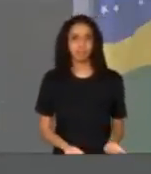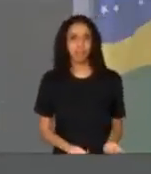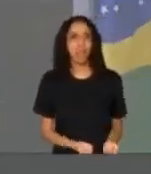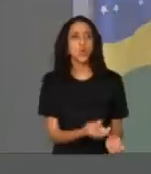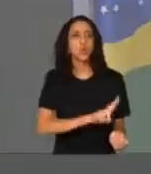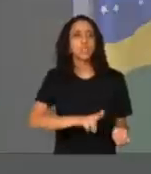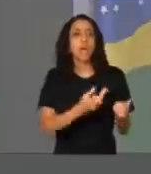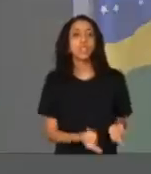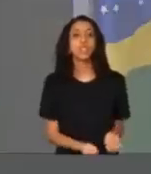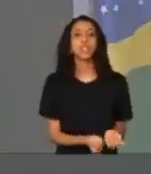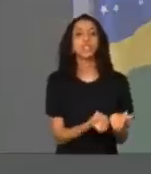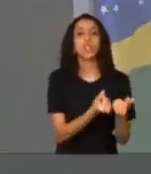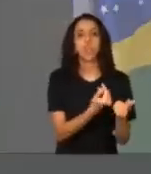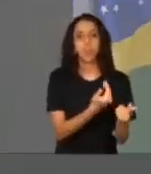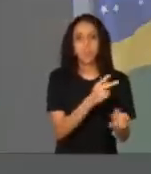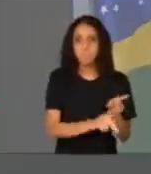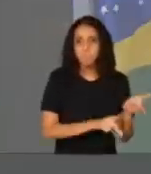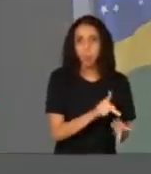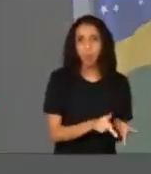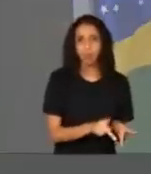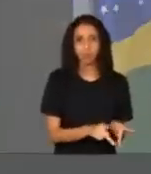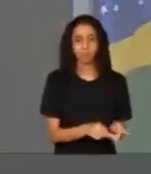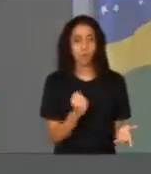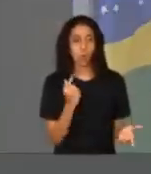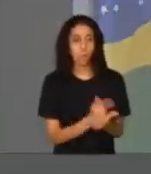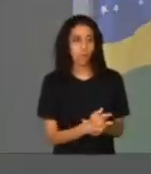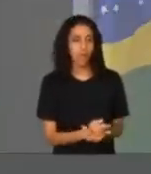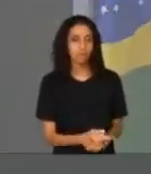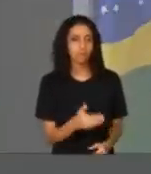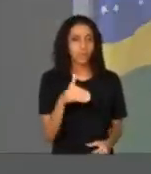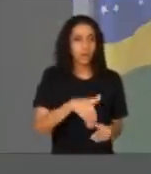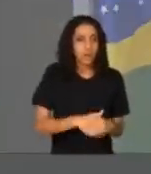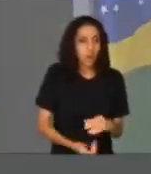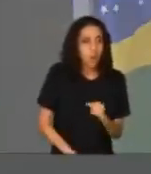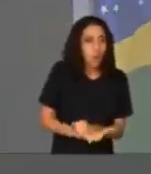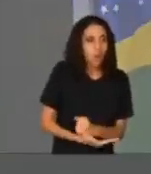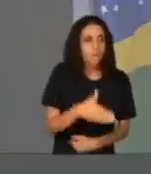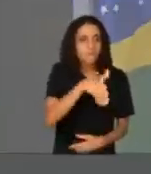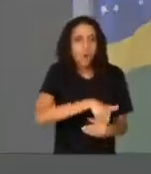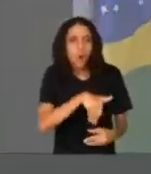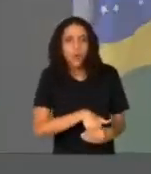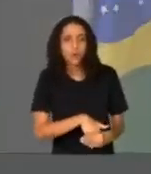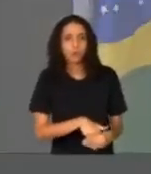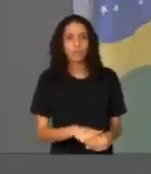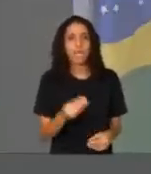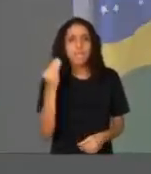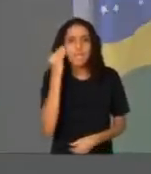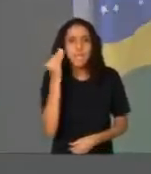comprar opinião, para comprar cargo, para comprar voto, para tratorar